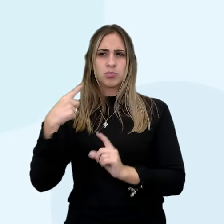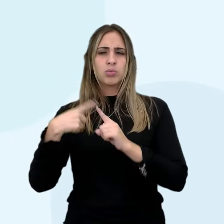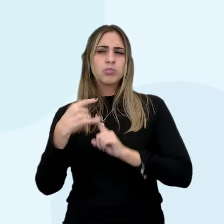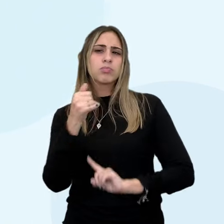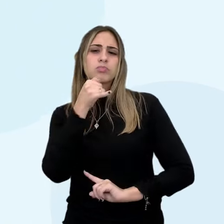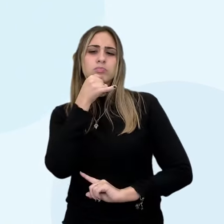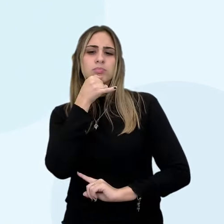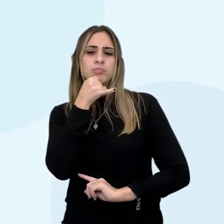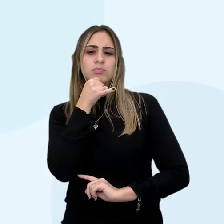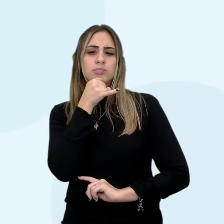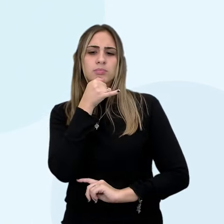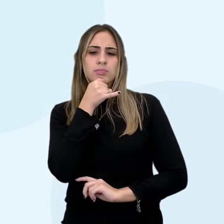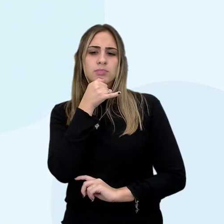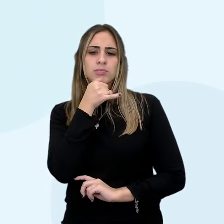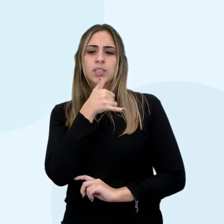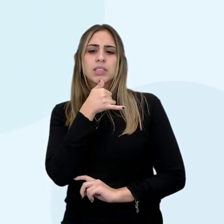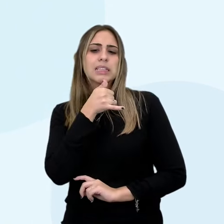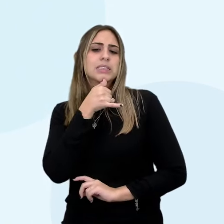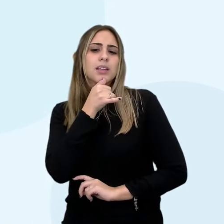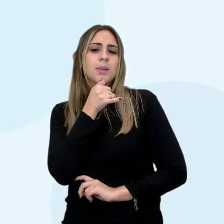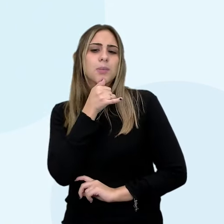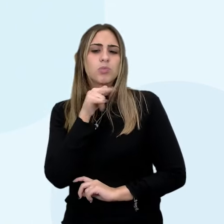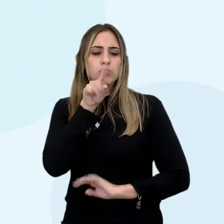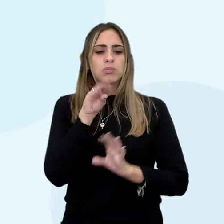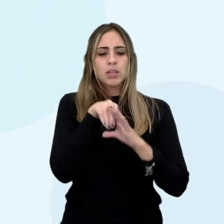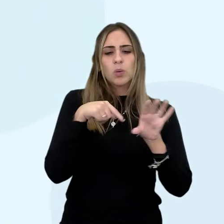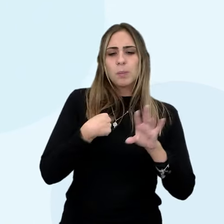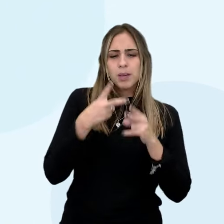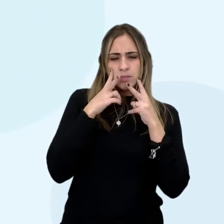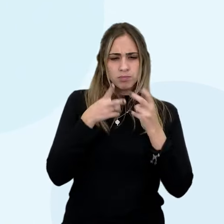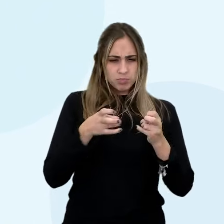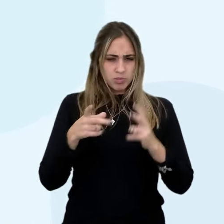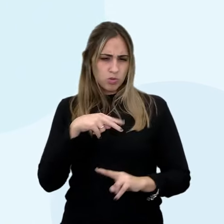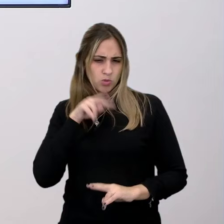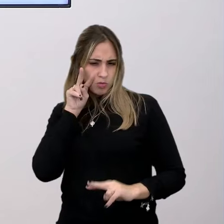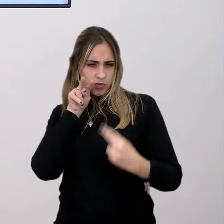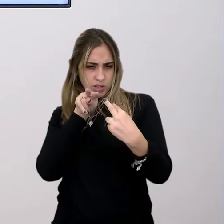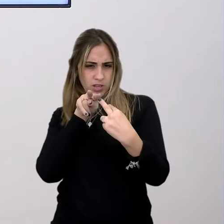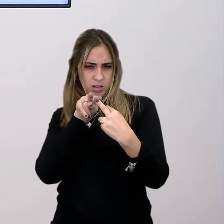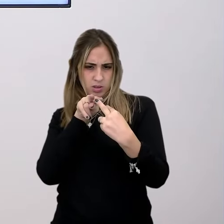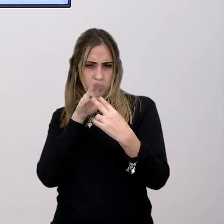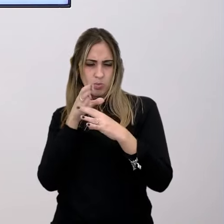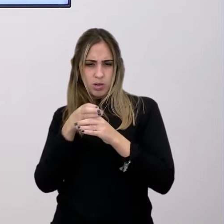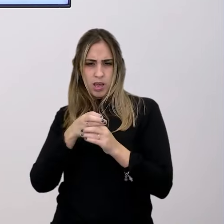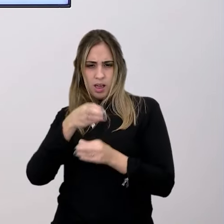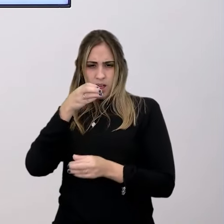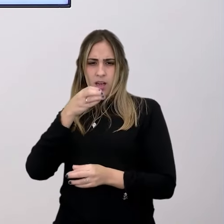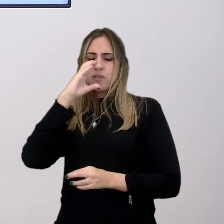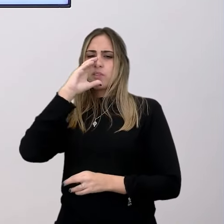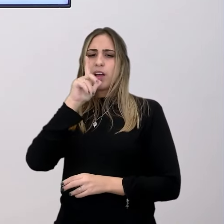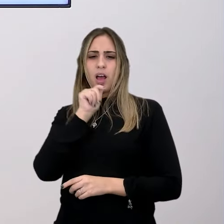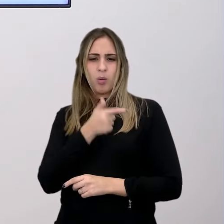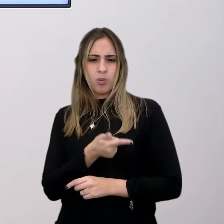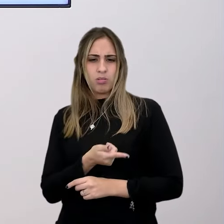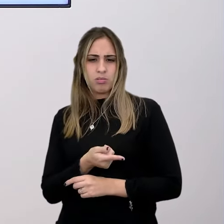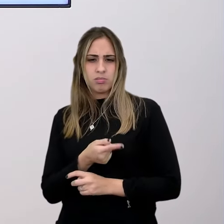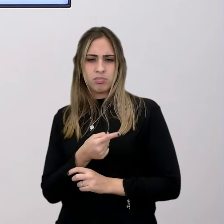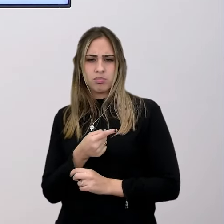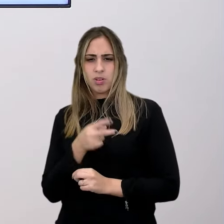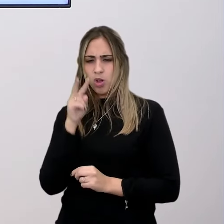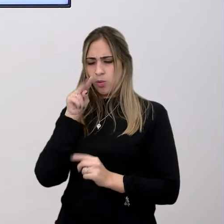exemplo aqui para mim aqui dentro da minha concepção estou vendo uma garrafa Pode ser que você olha para isso aqui veja outra coisa